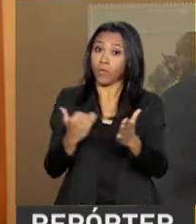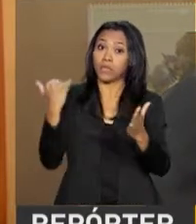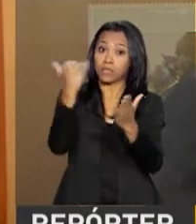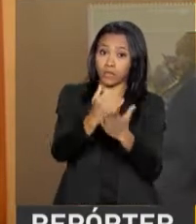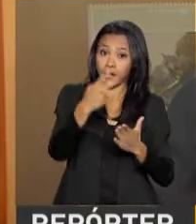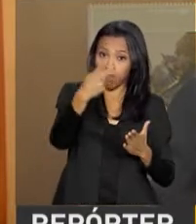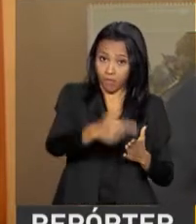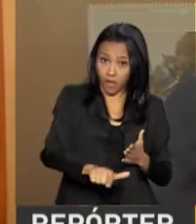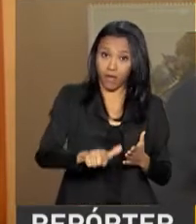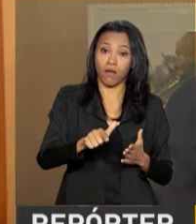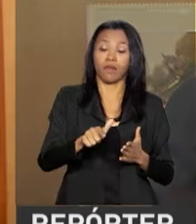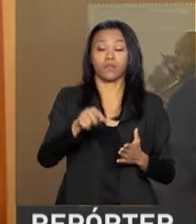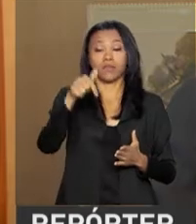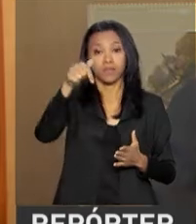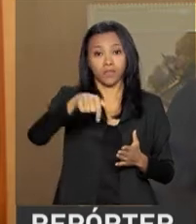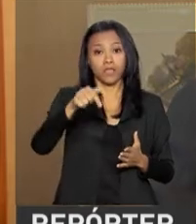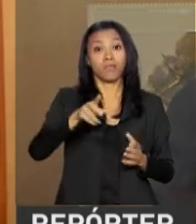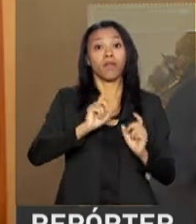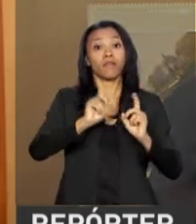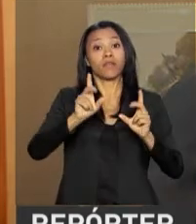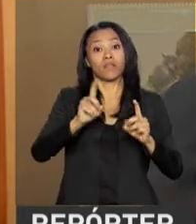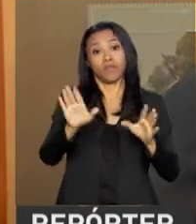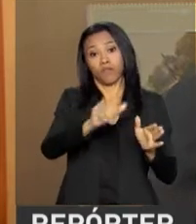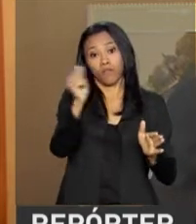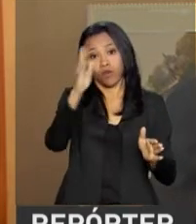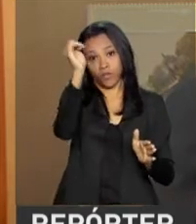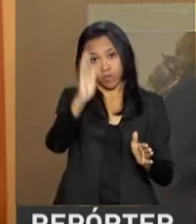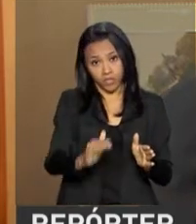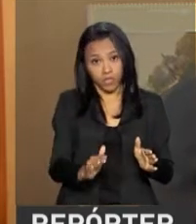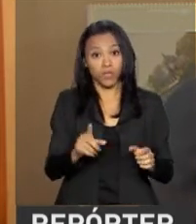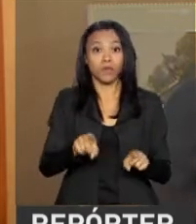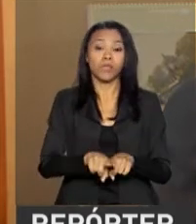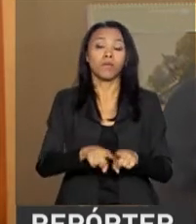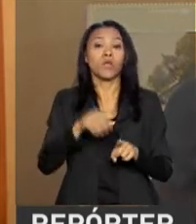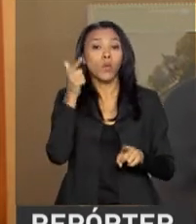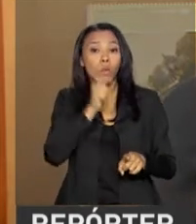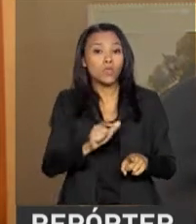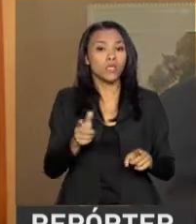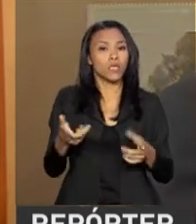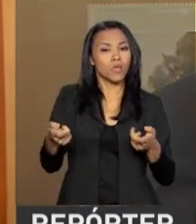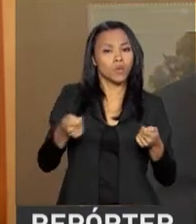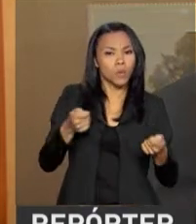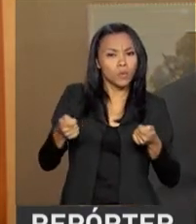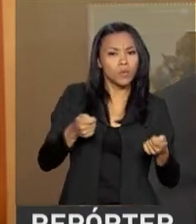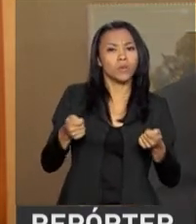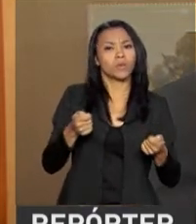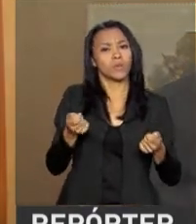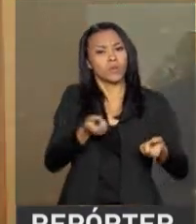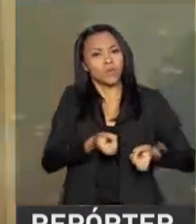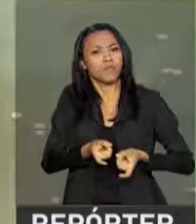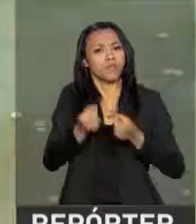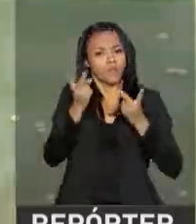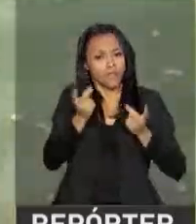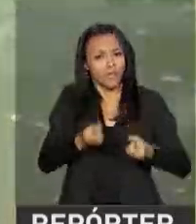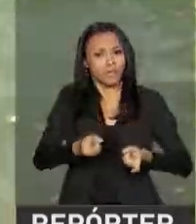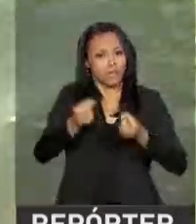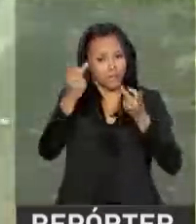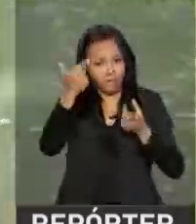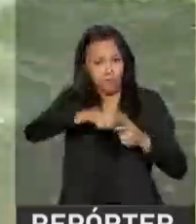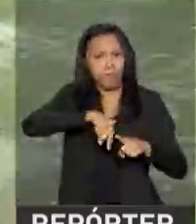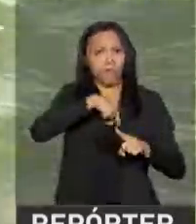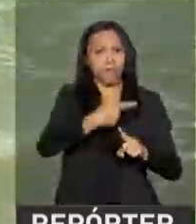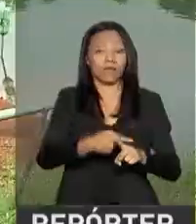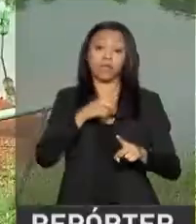vai atender muito mais forte que o nosso mercado interno e equilibrar a nossa balança comercial com a exportação porque a gente tem